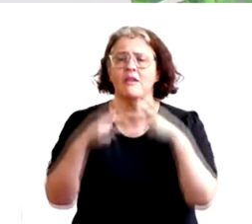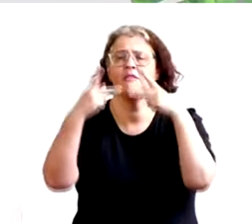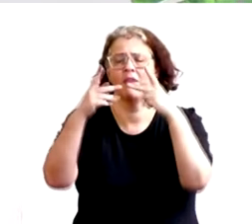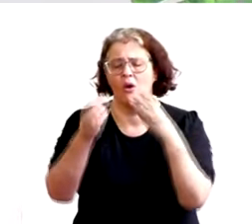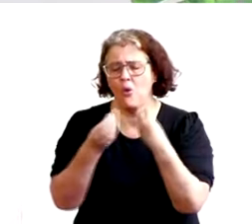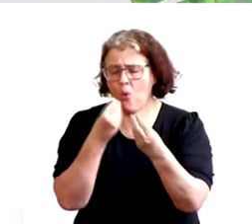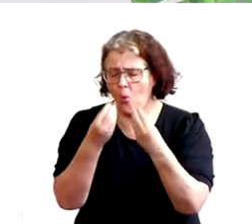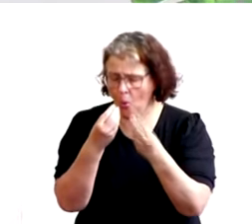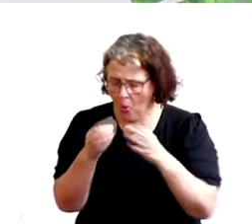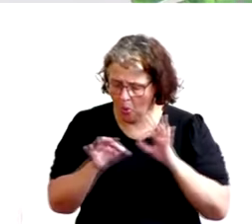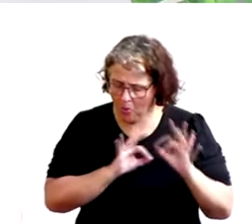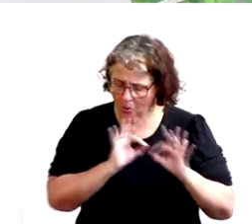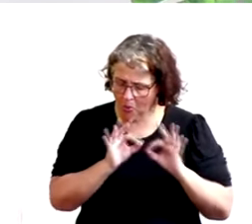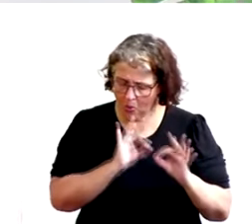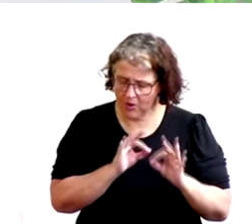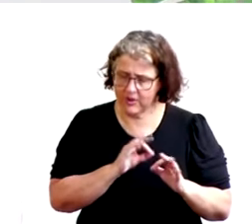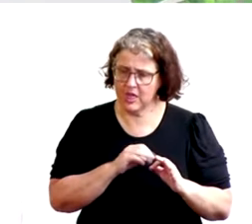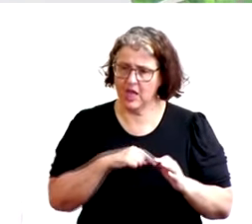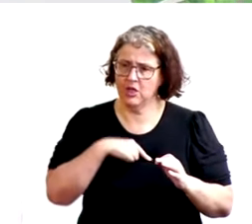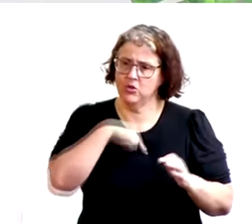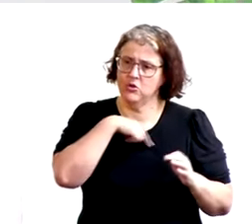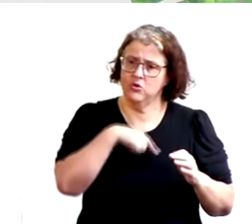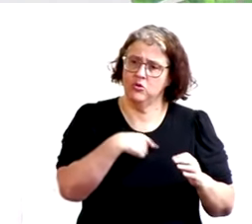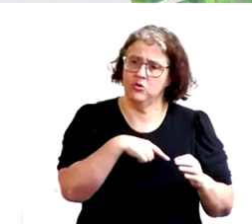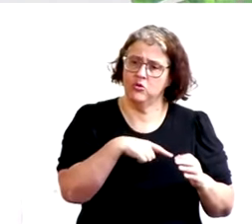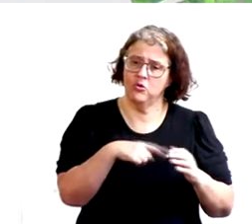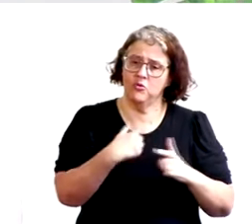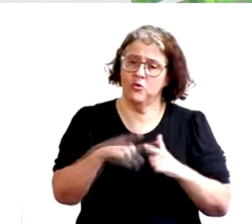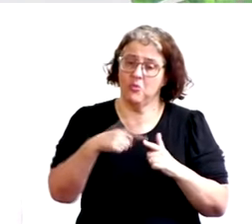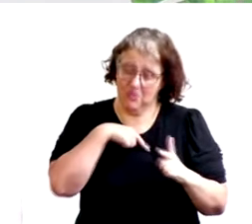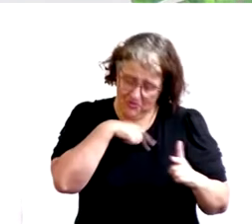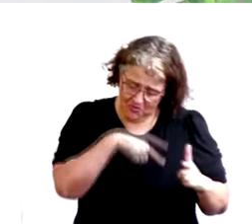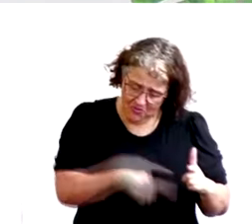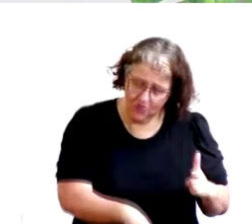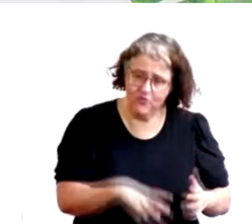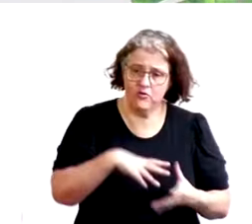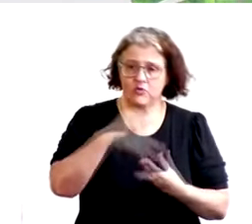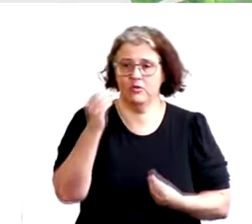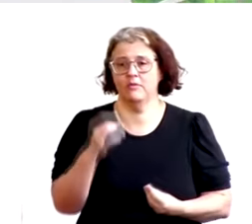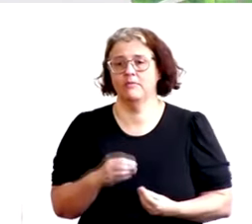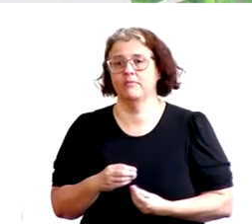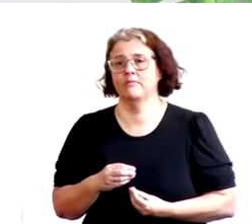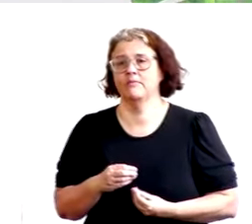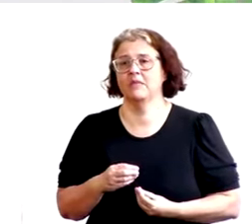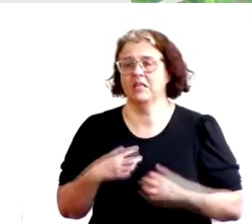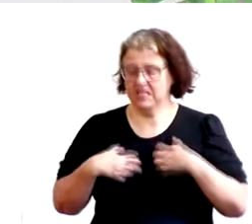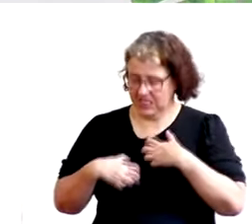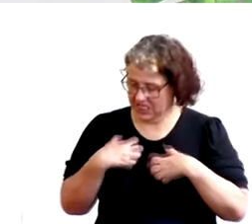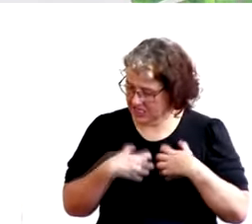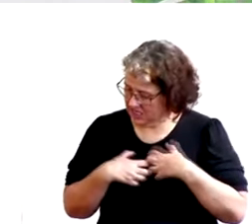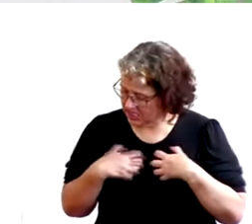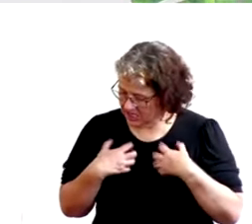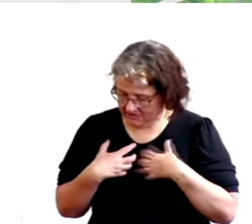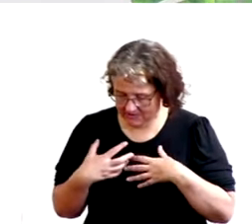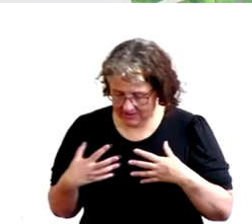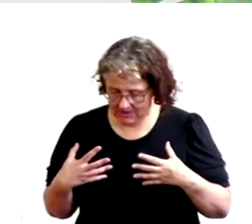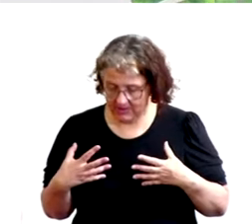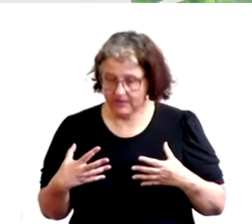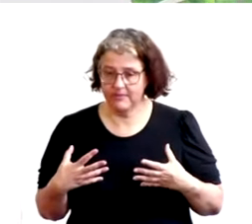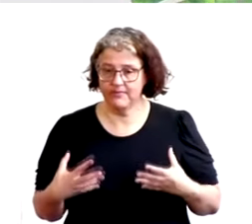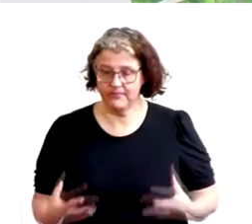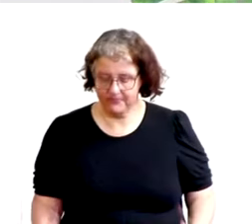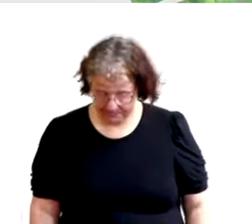as questões emocionais diante do Senhor as aflições mais profundas e